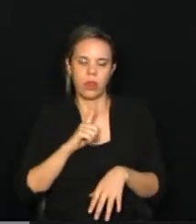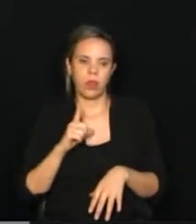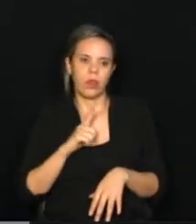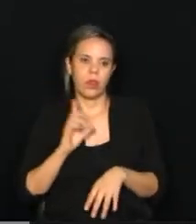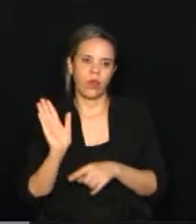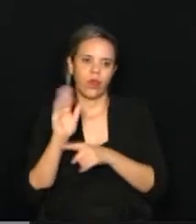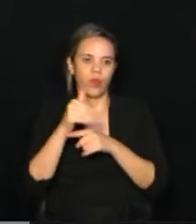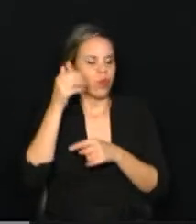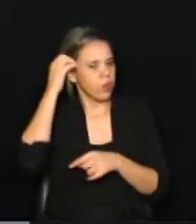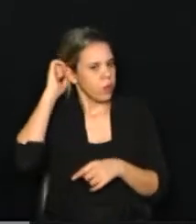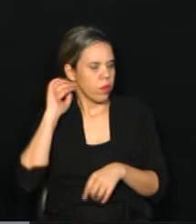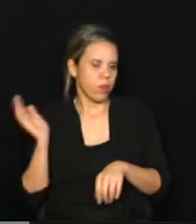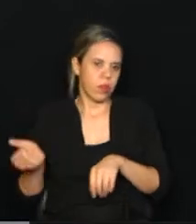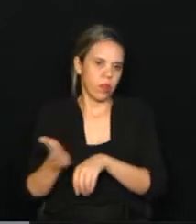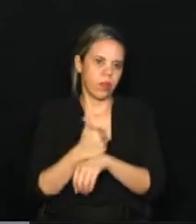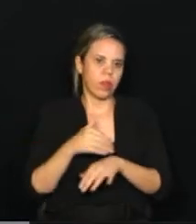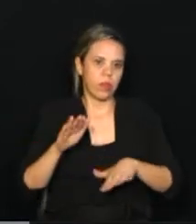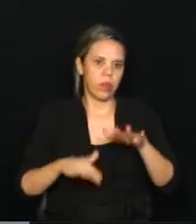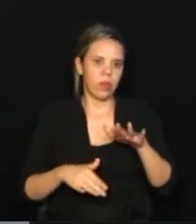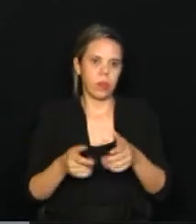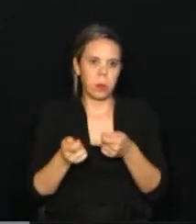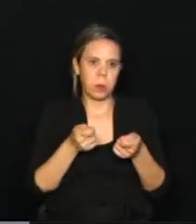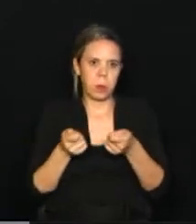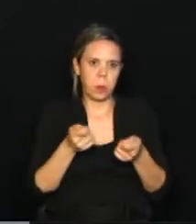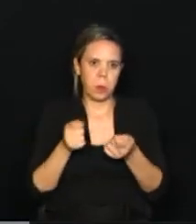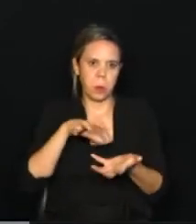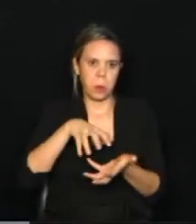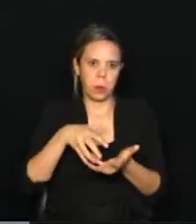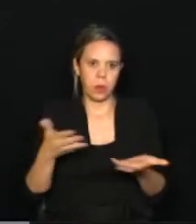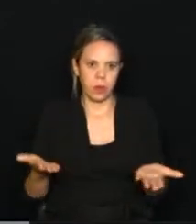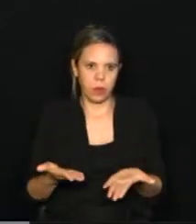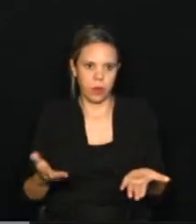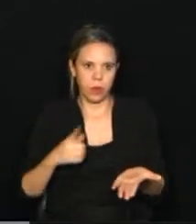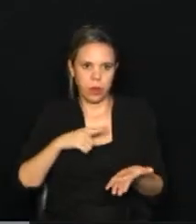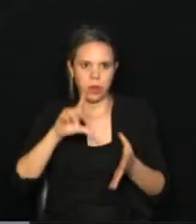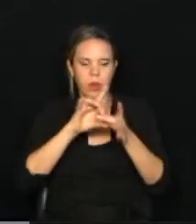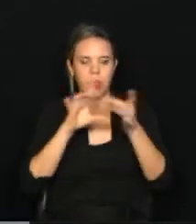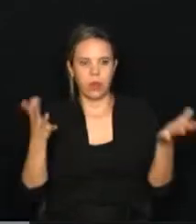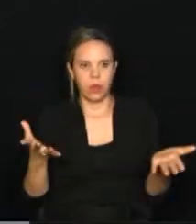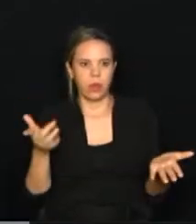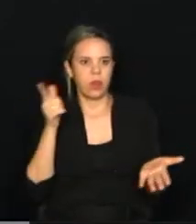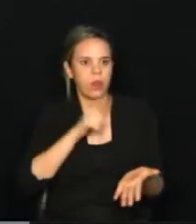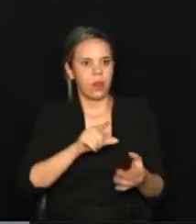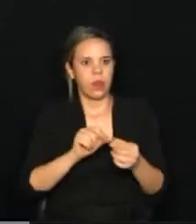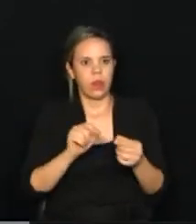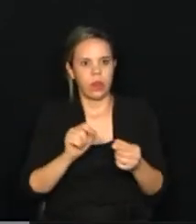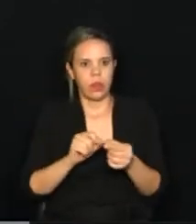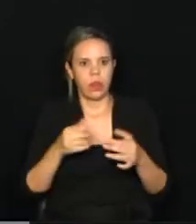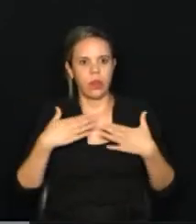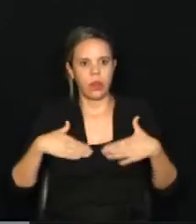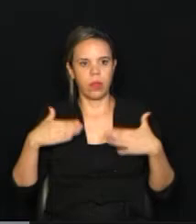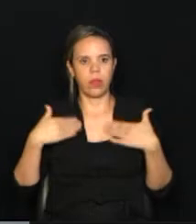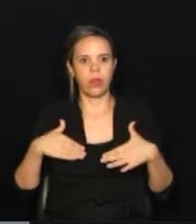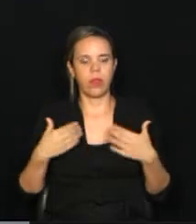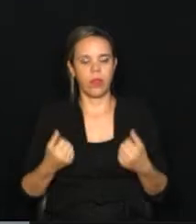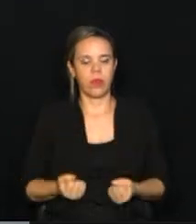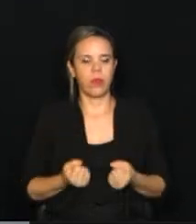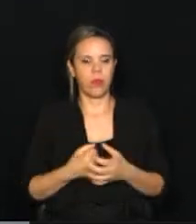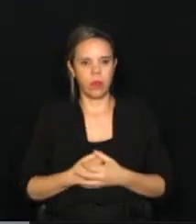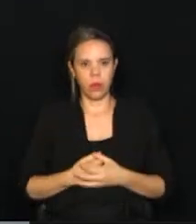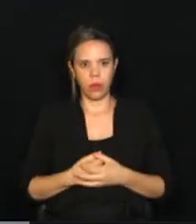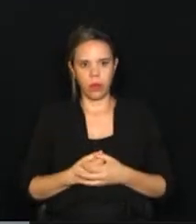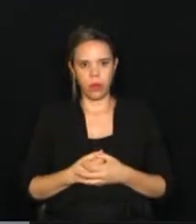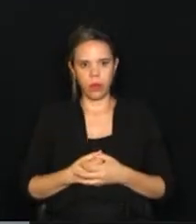cesta e antes talvez a gente segurava um pouco mais a bola. E hoje a gente tem mais liberdade de conseguir fazer, de ir mais tranquilo, sem peso.